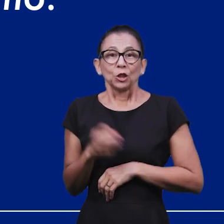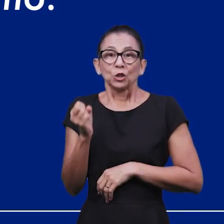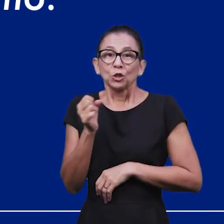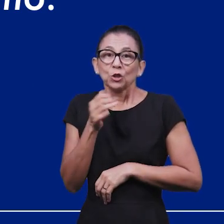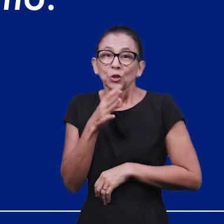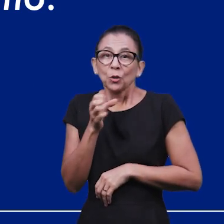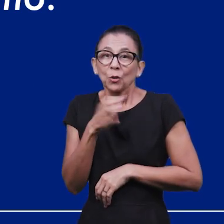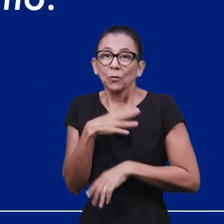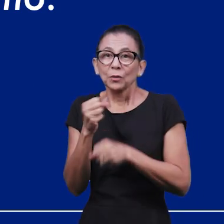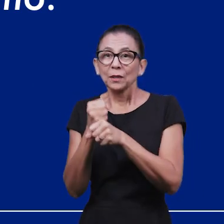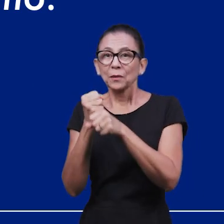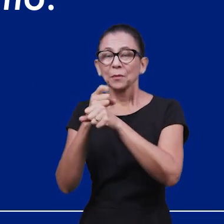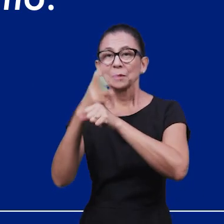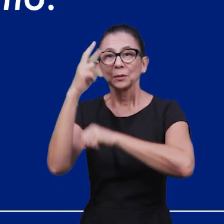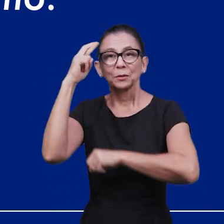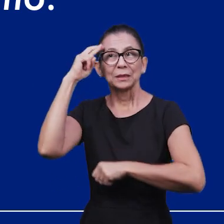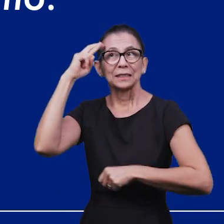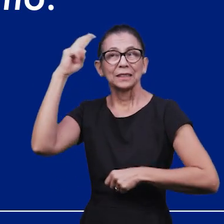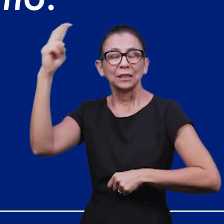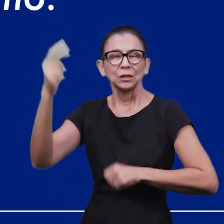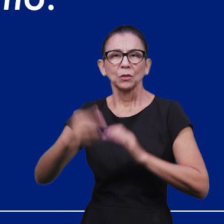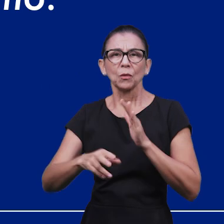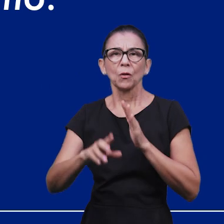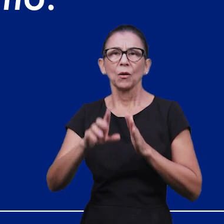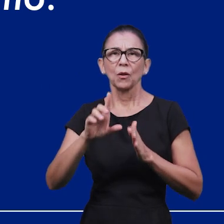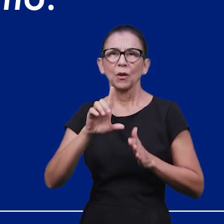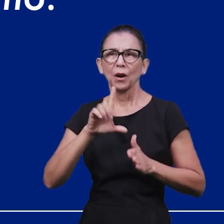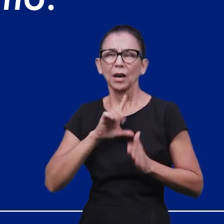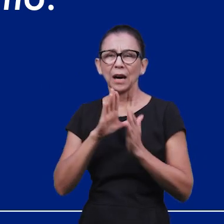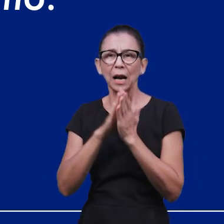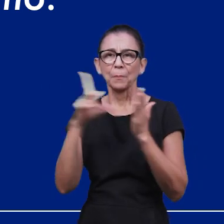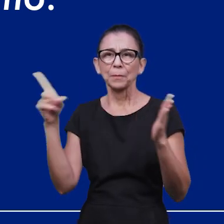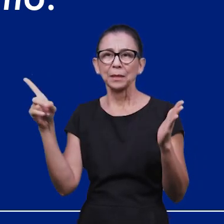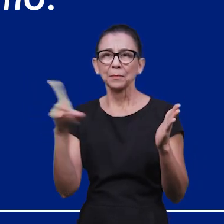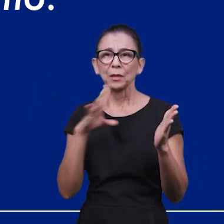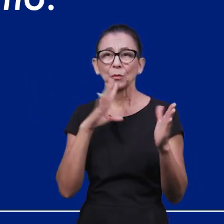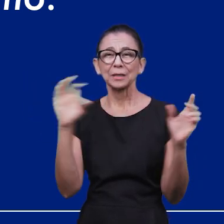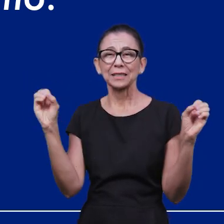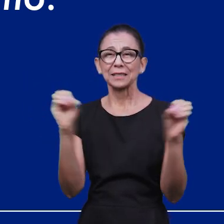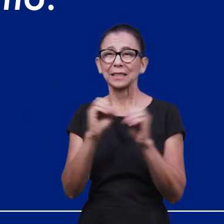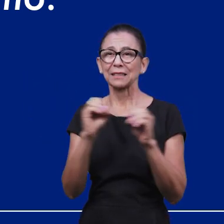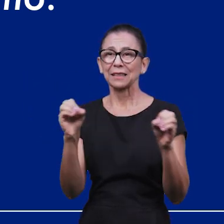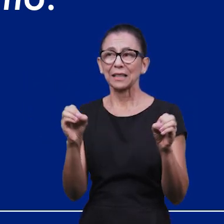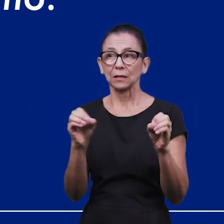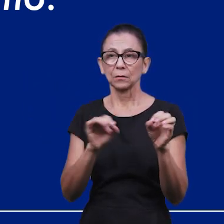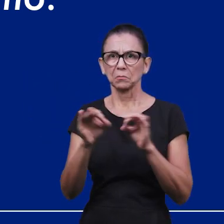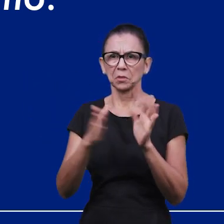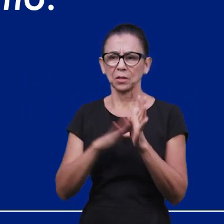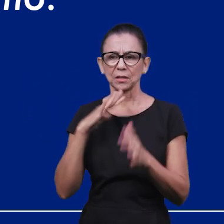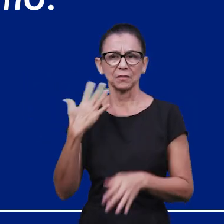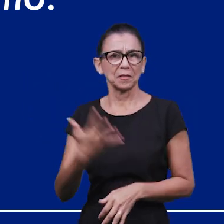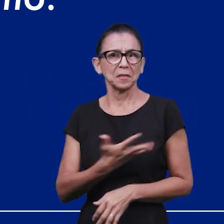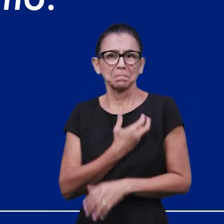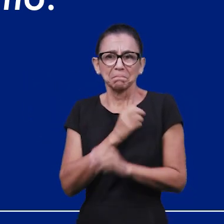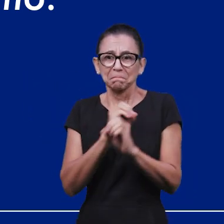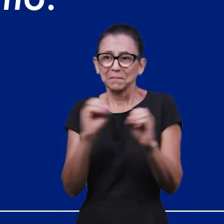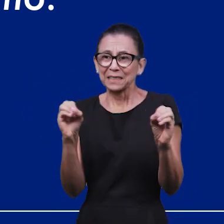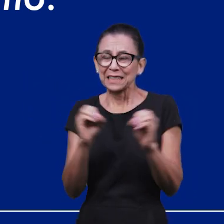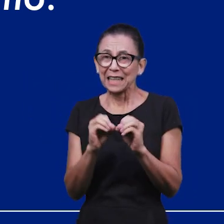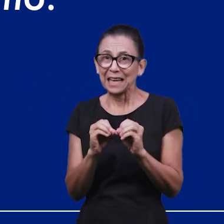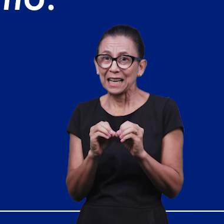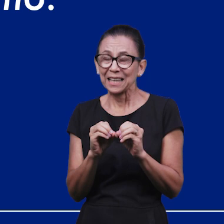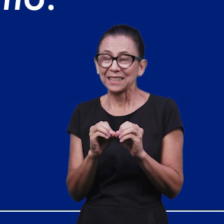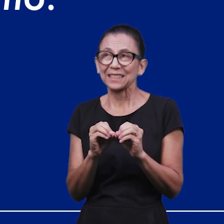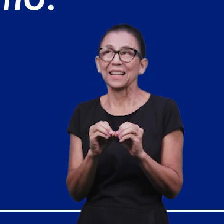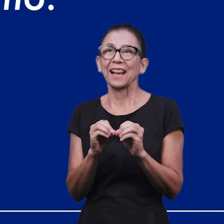convertido, olha aí que coisa boa, né? Era desconhecedor da palavra e do projeto da salvação. Sei que tenho muito ainda a